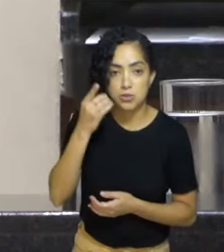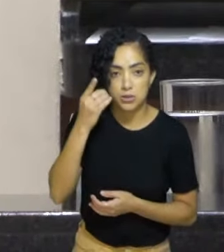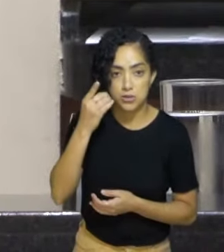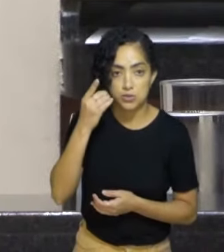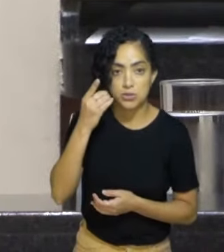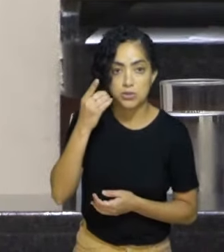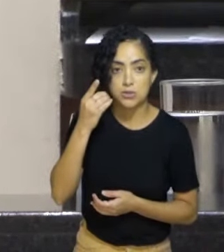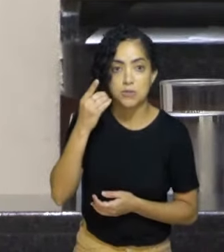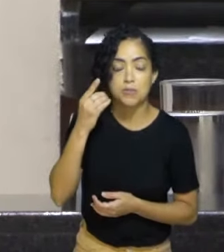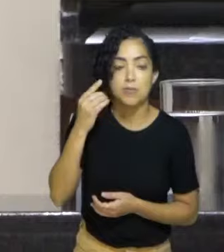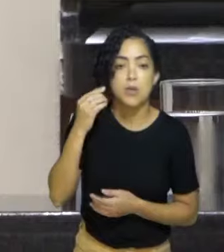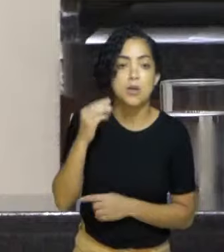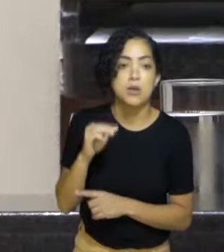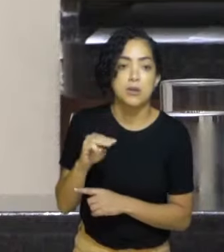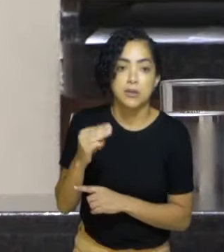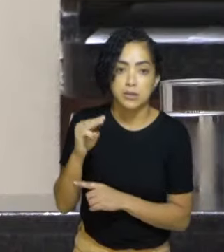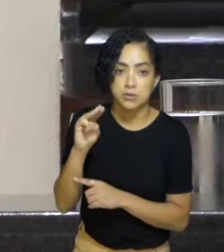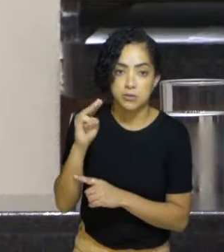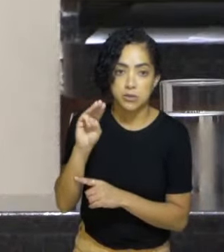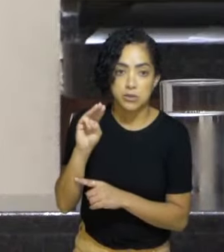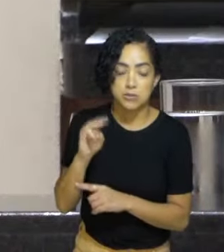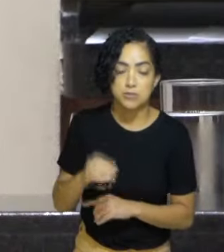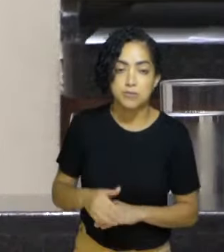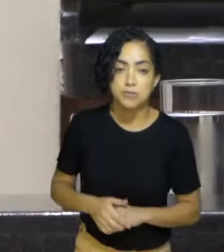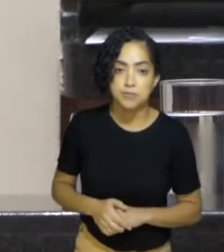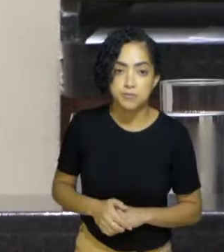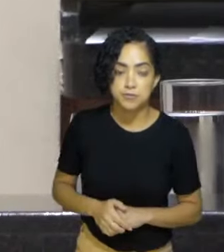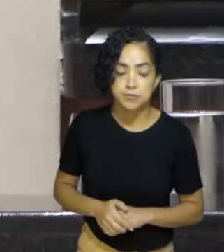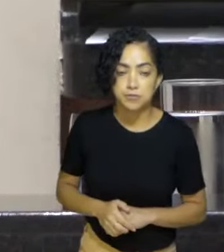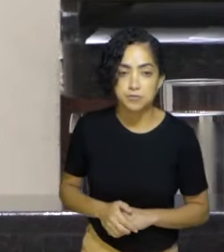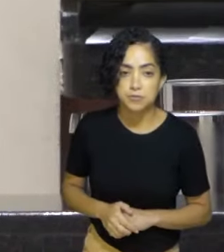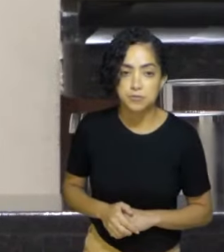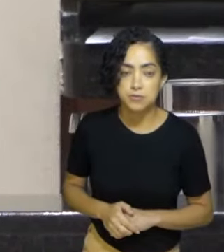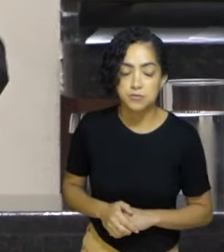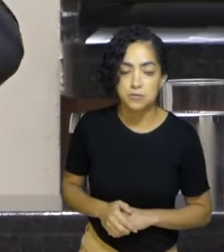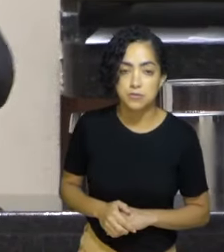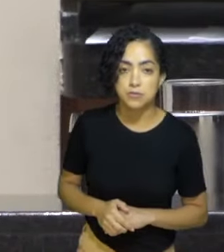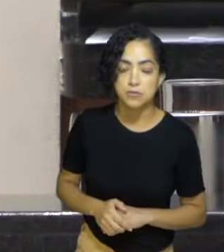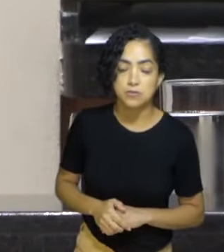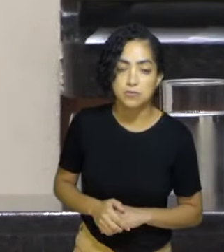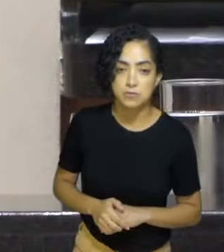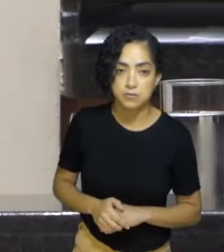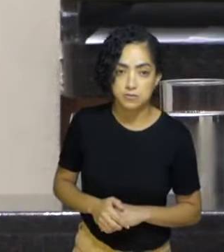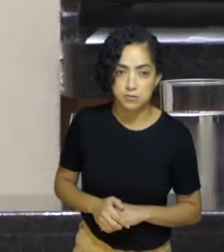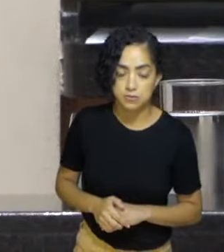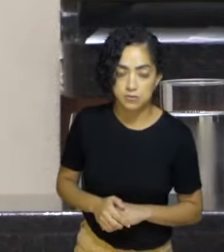Matheus Cadurim. Vossa Excelência